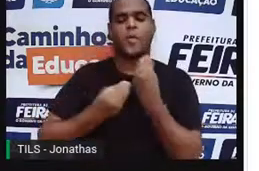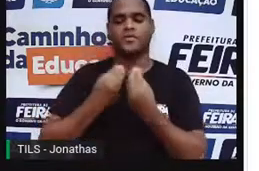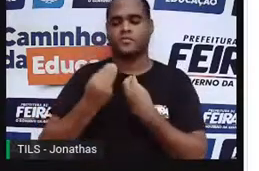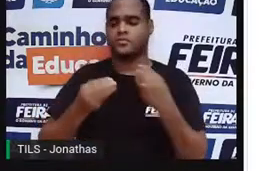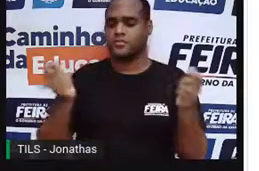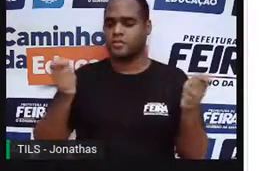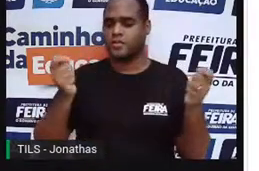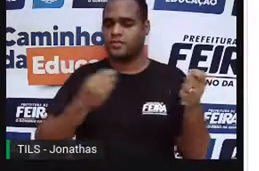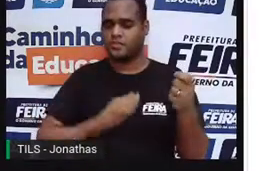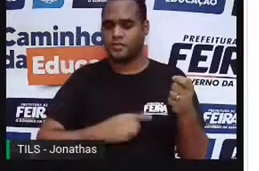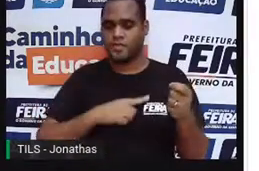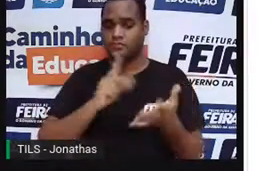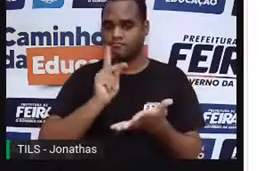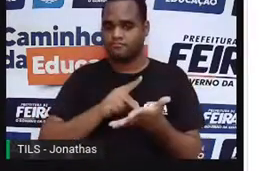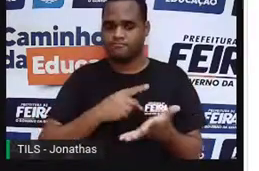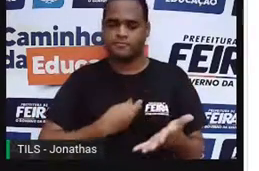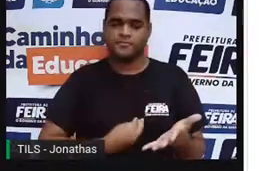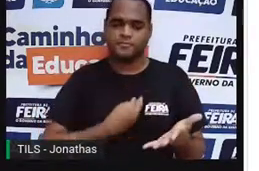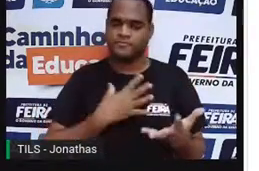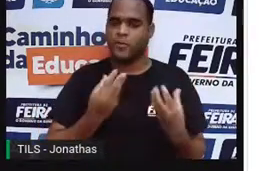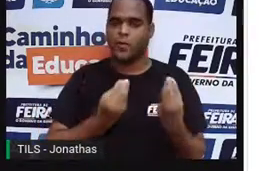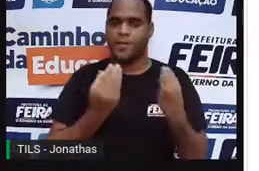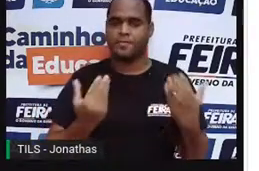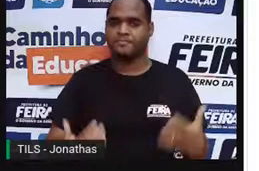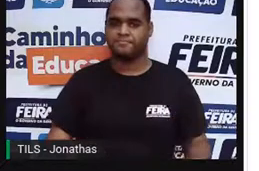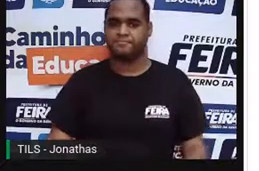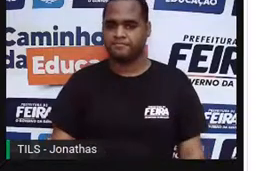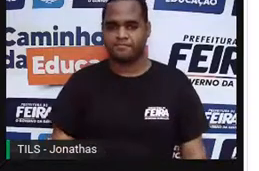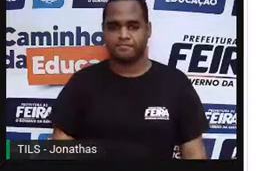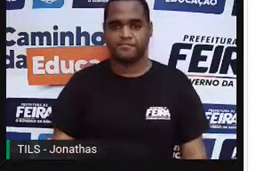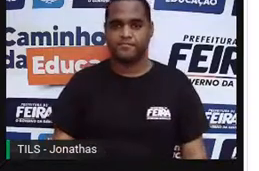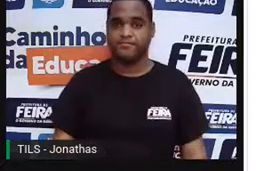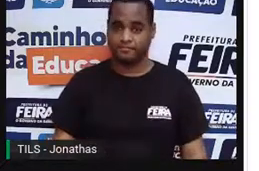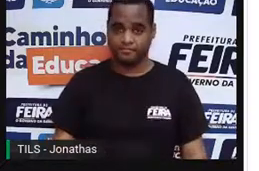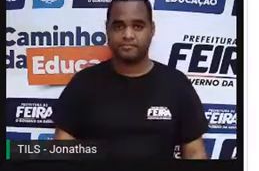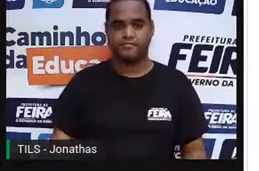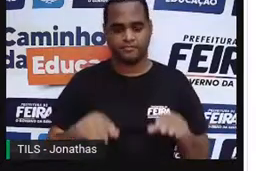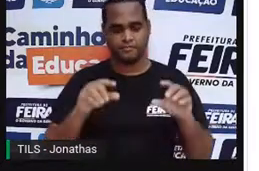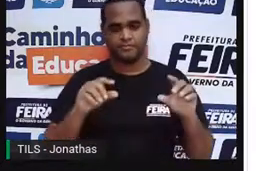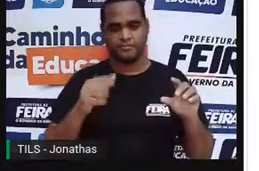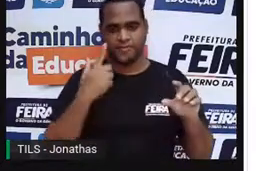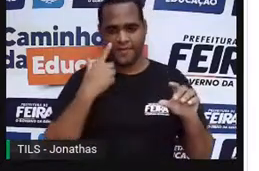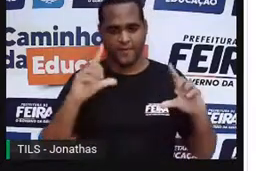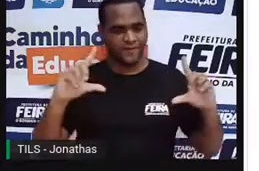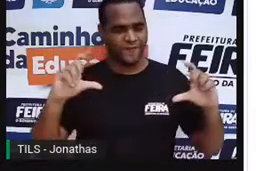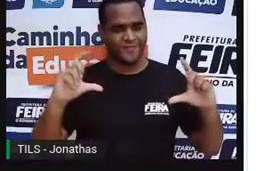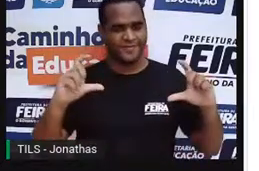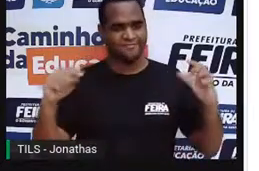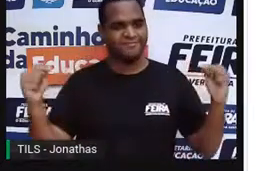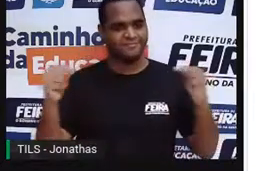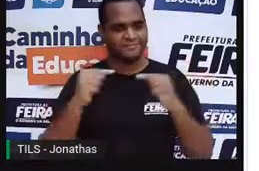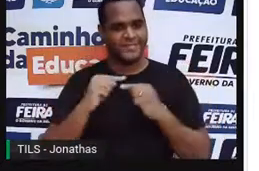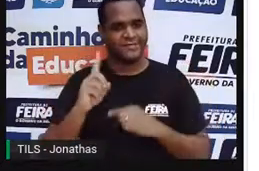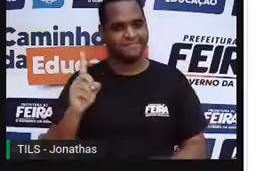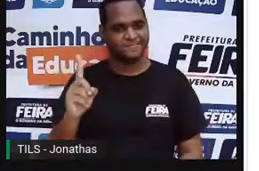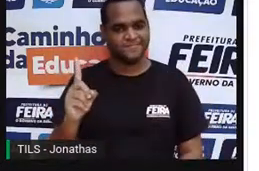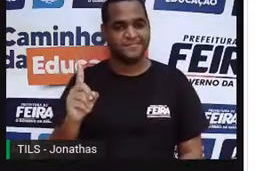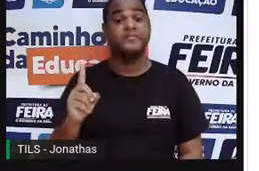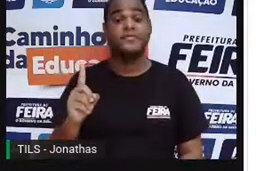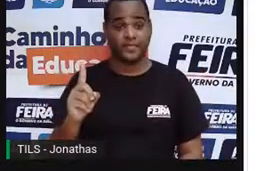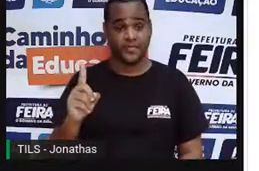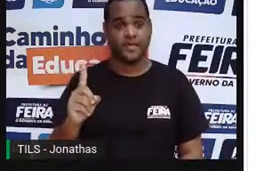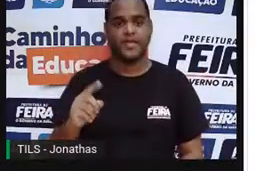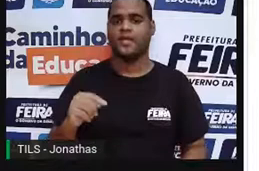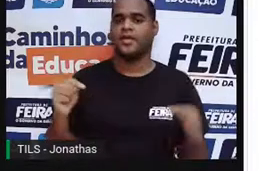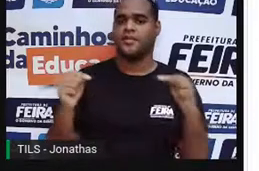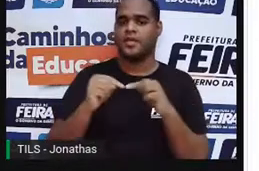pode funcionar no mundo real certo então Digamos que a gente tenha um terreno aí representado por essa figura verde